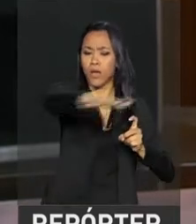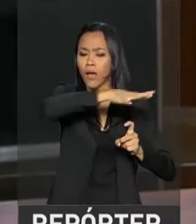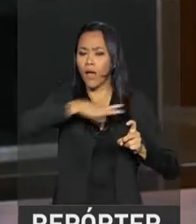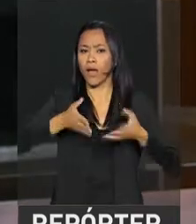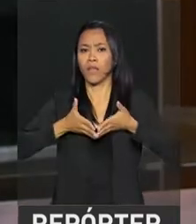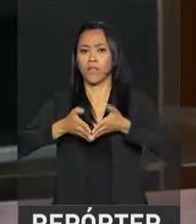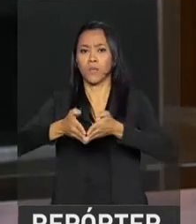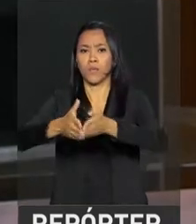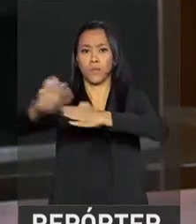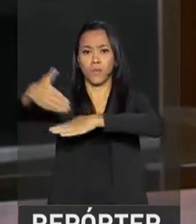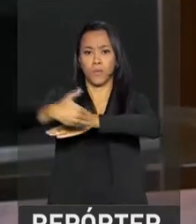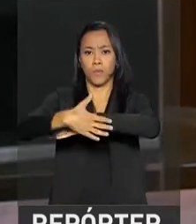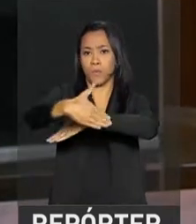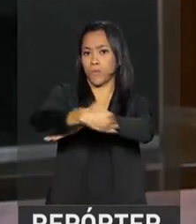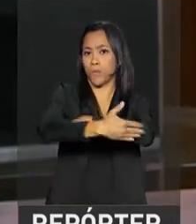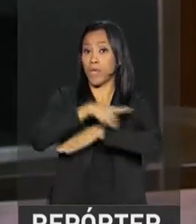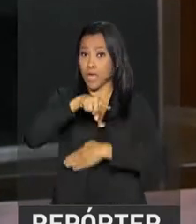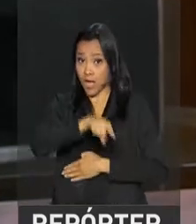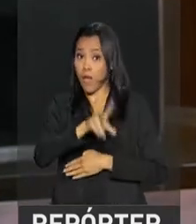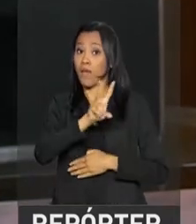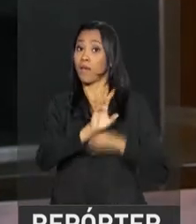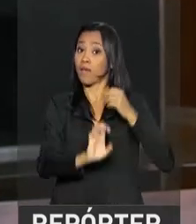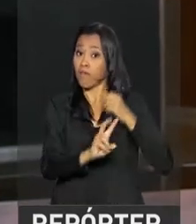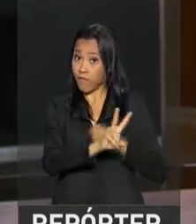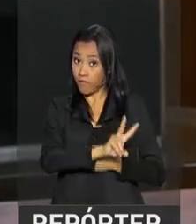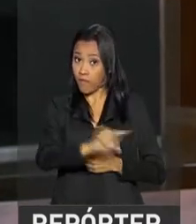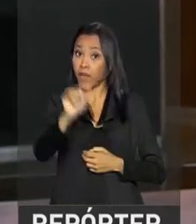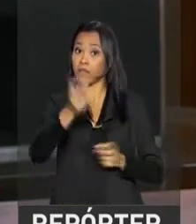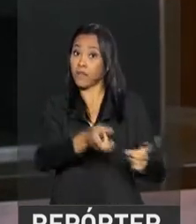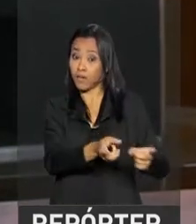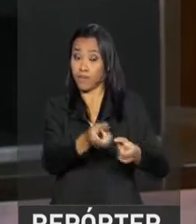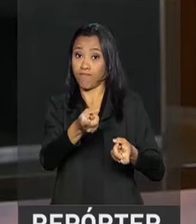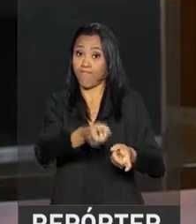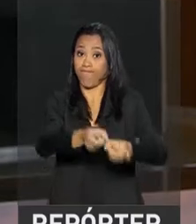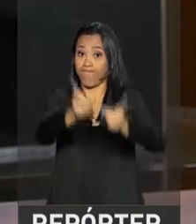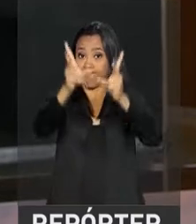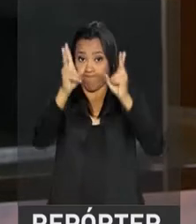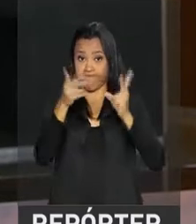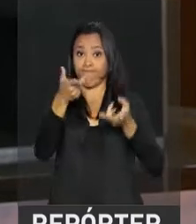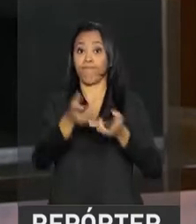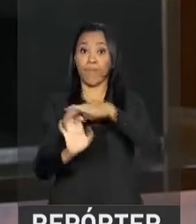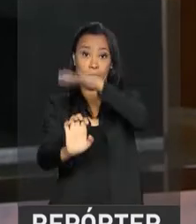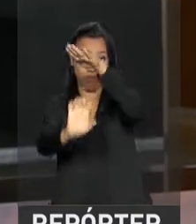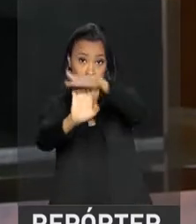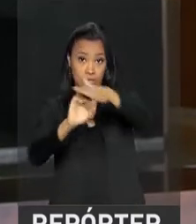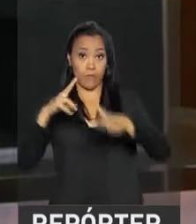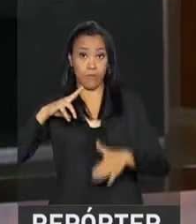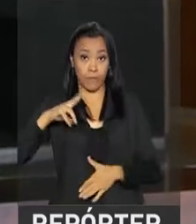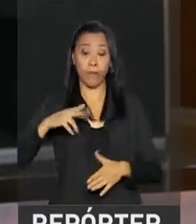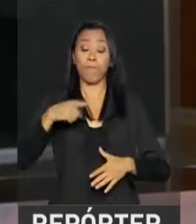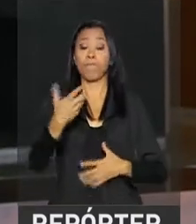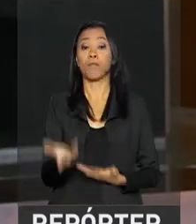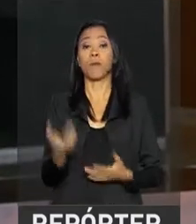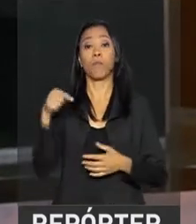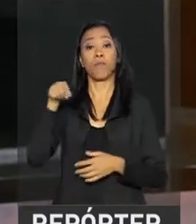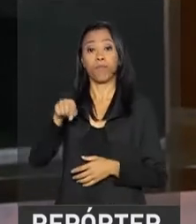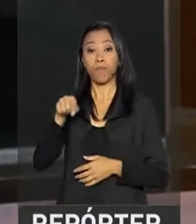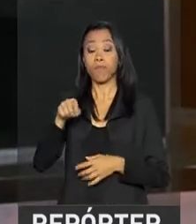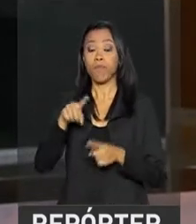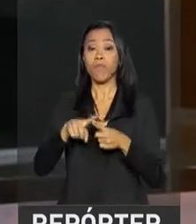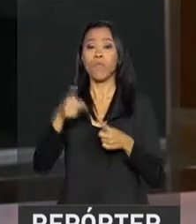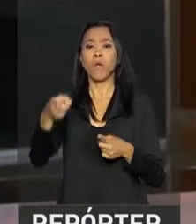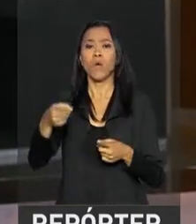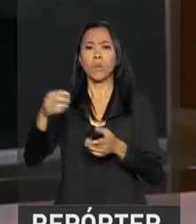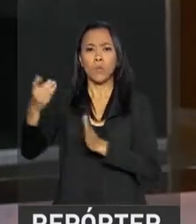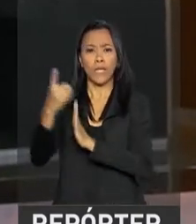lagos da região e agora está será desestabilizada a partir da publicação do decreto a procuradoria geral da fazenda nacional